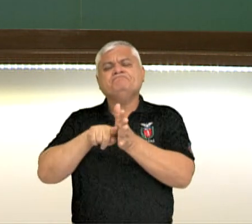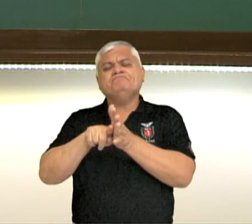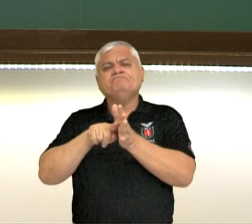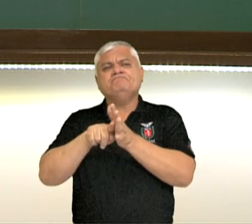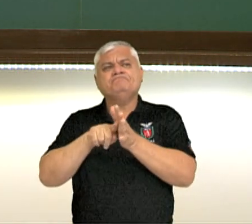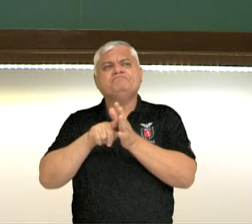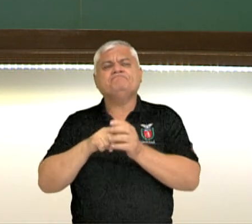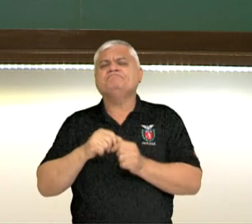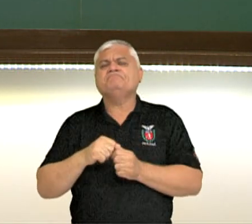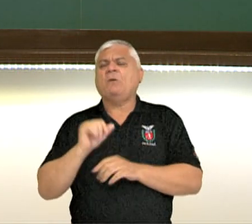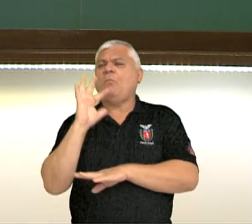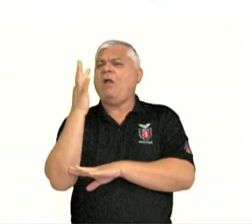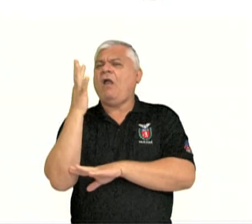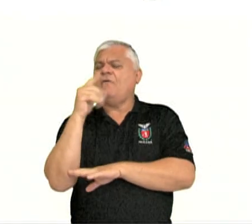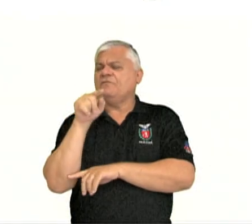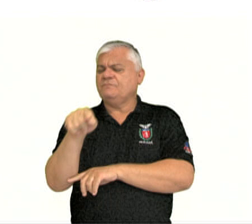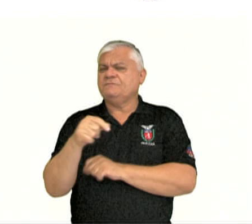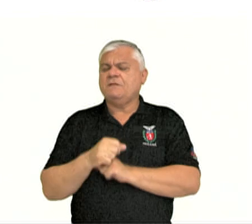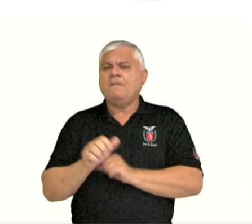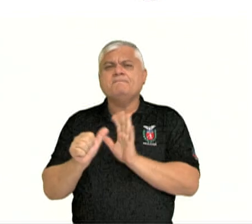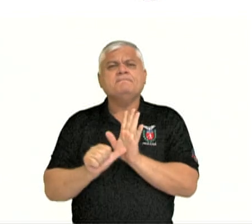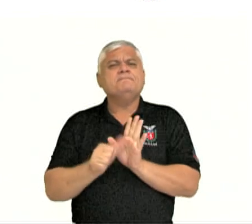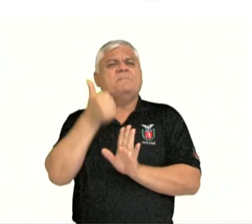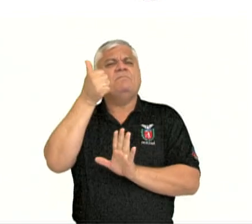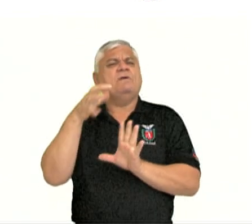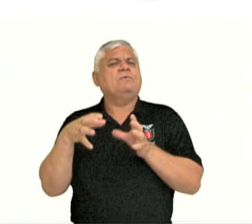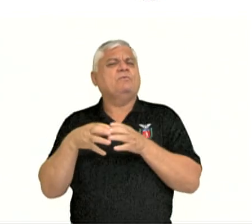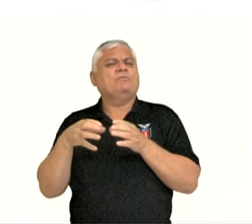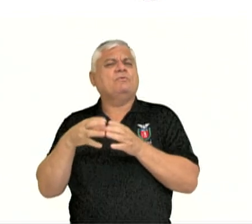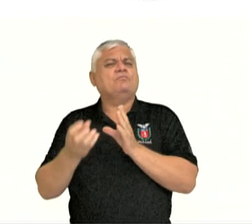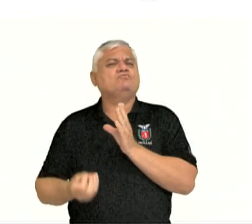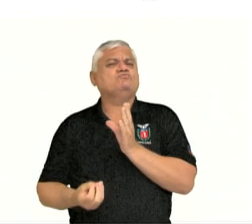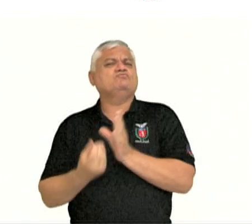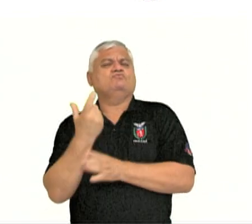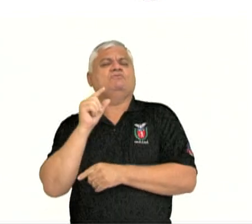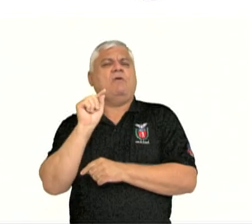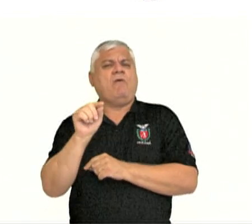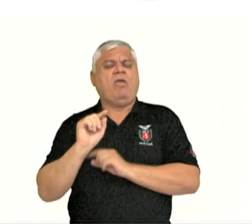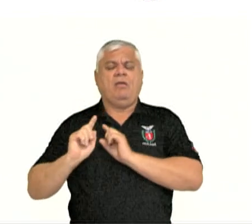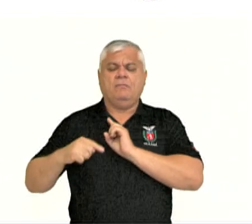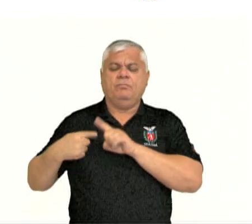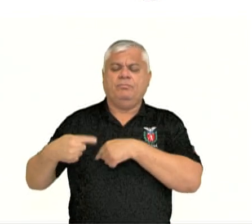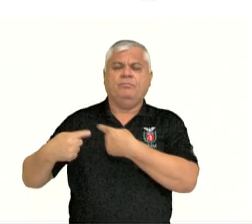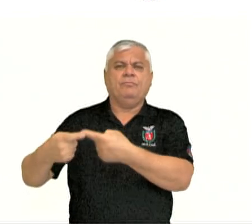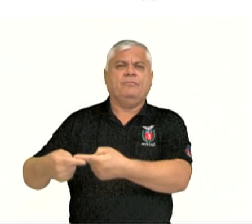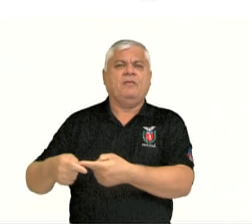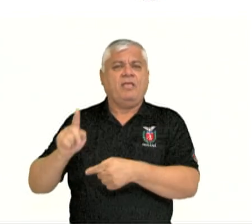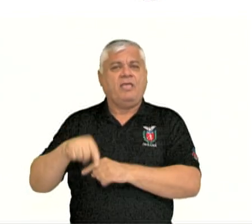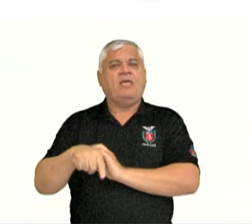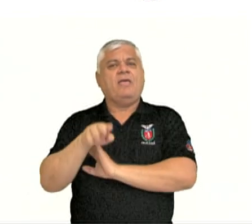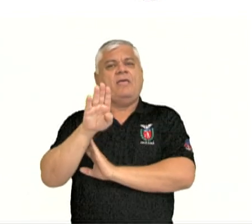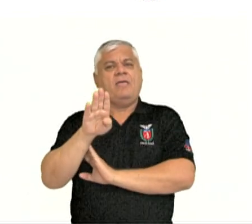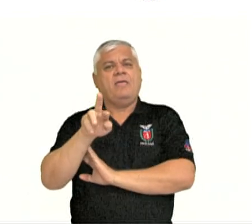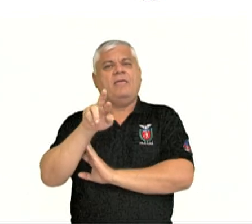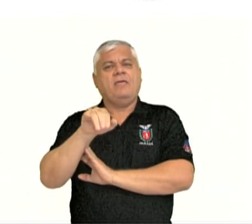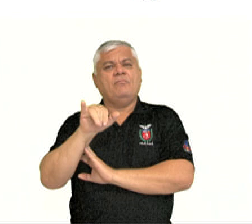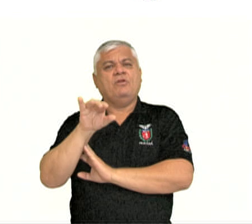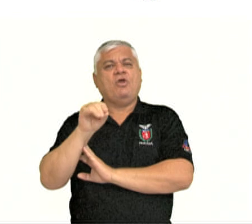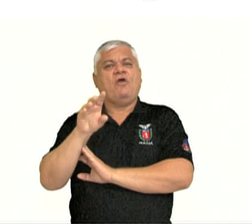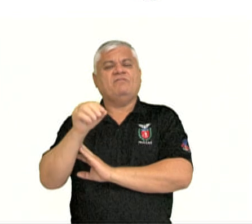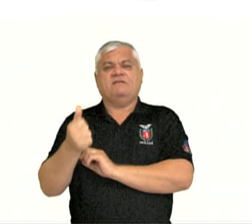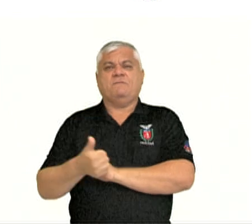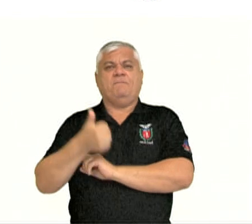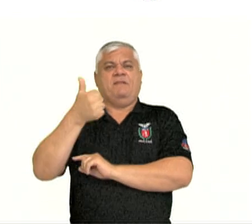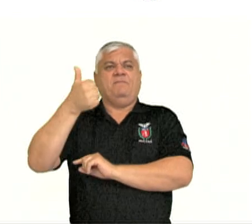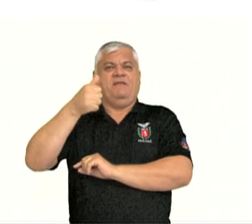vê que as briófitas são o primeiro grupo de plantas que descenderam de um ancestral comum a todos os outros grupos,